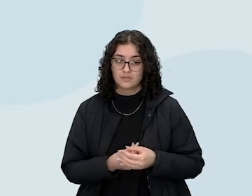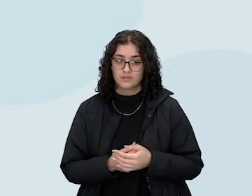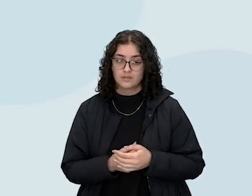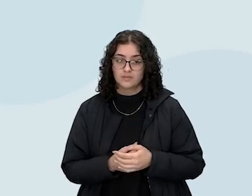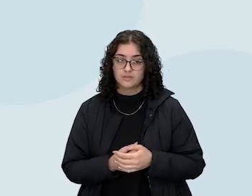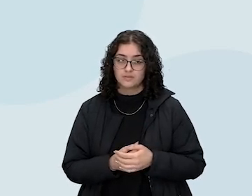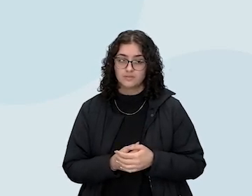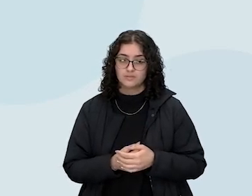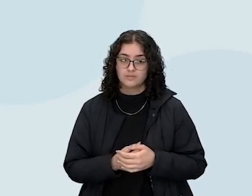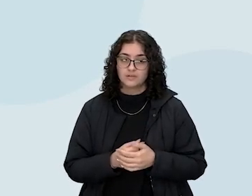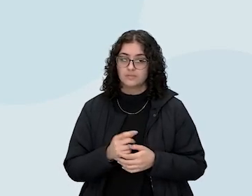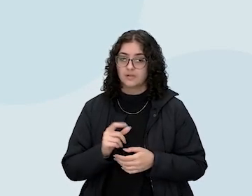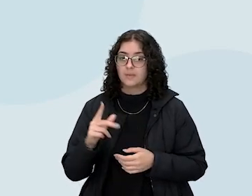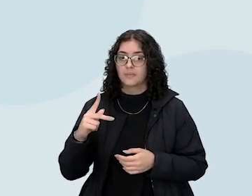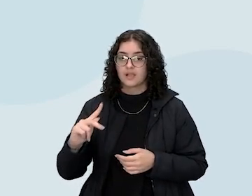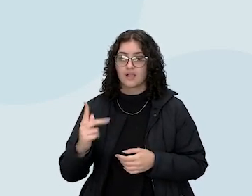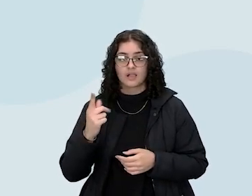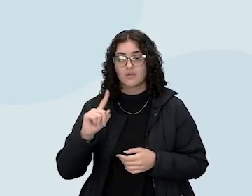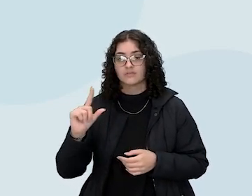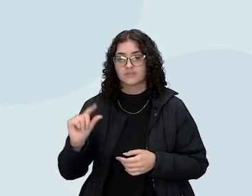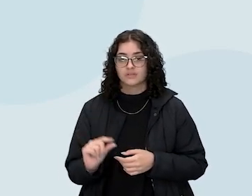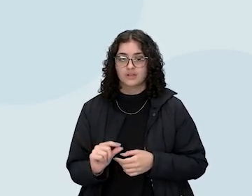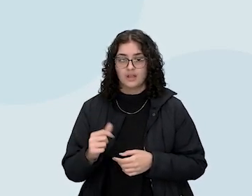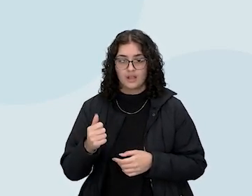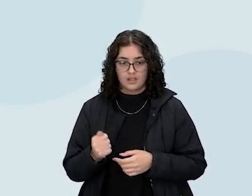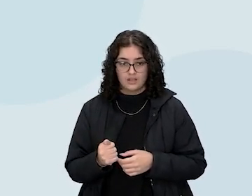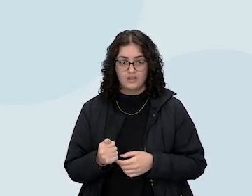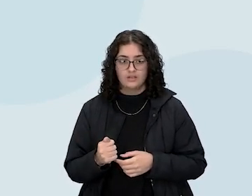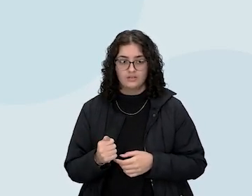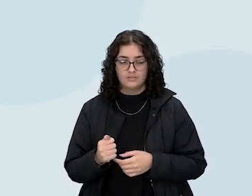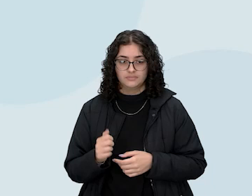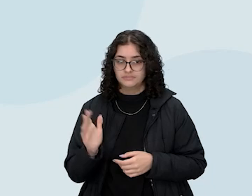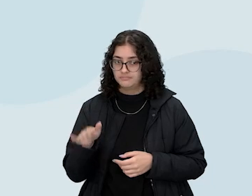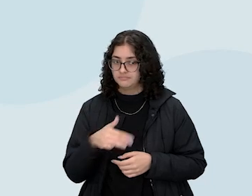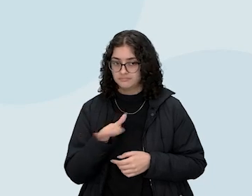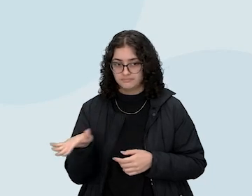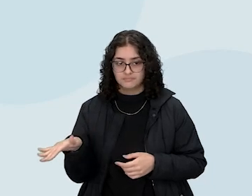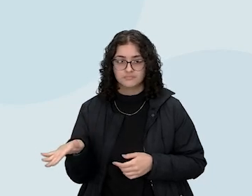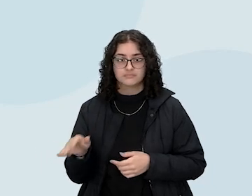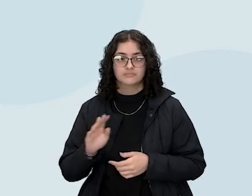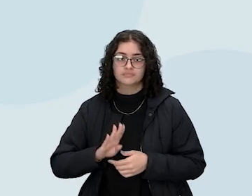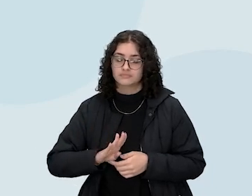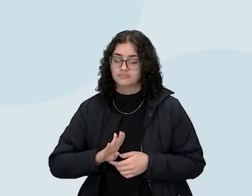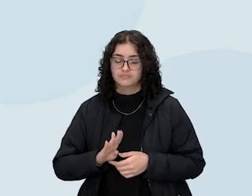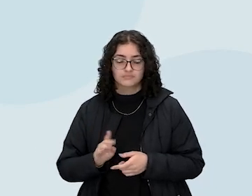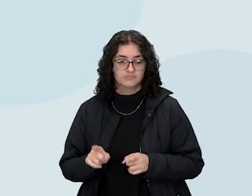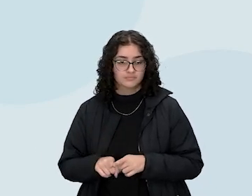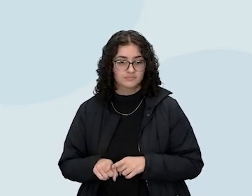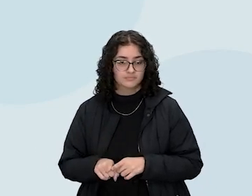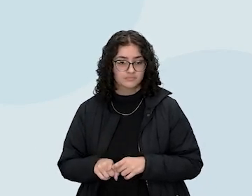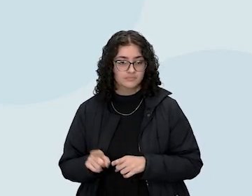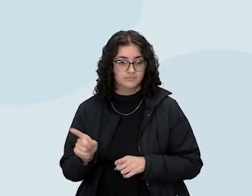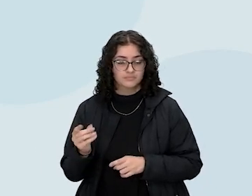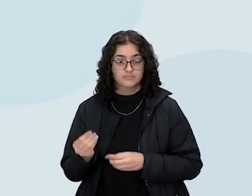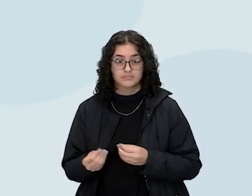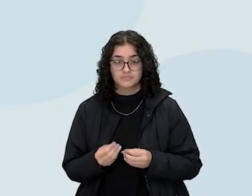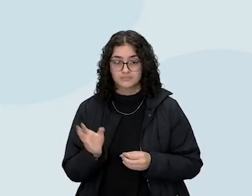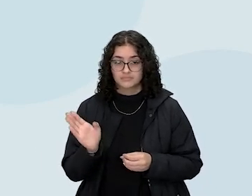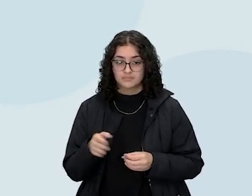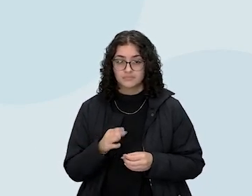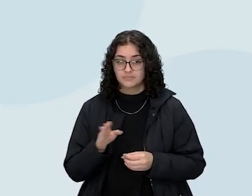seja, aumentar o pH e não diminuir. Então, letra A, riscada. Letra B, solubilizar o alumínio